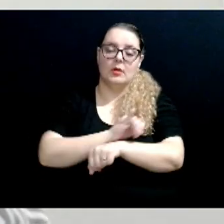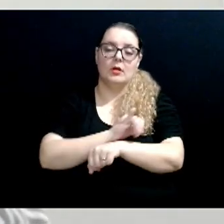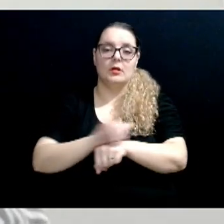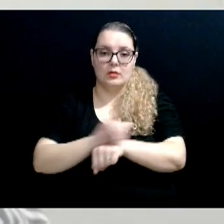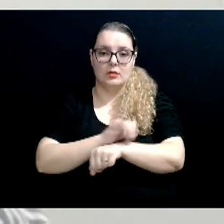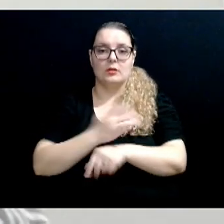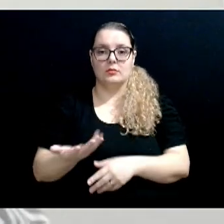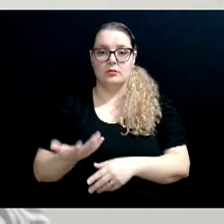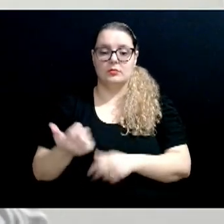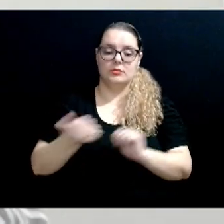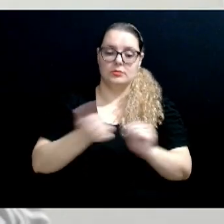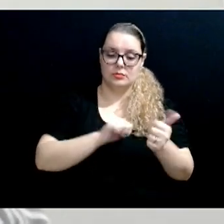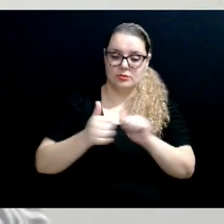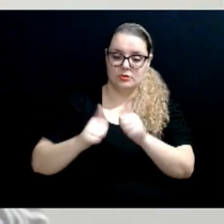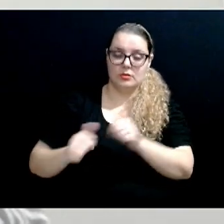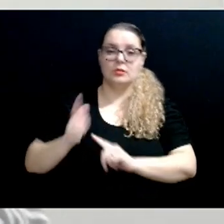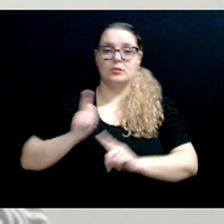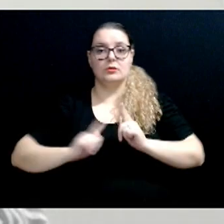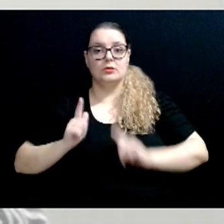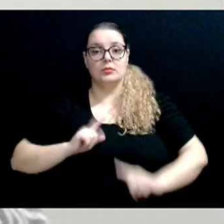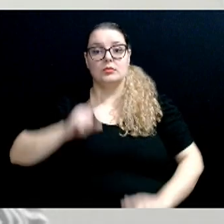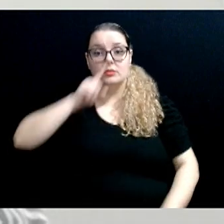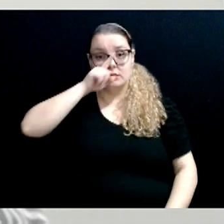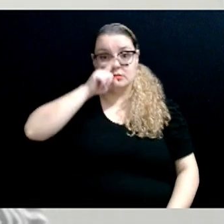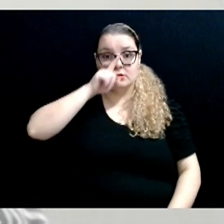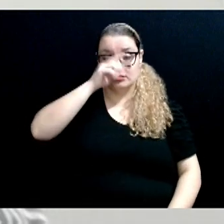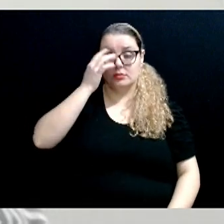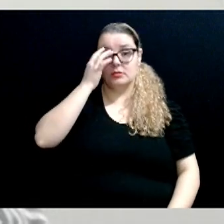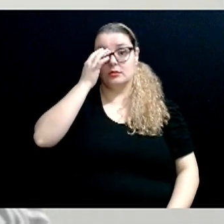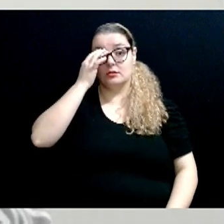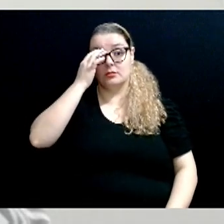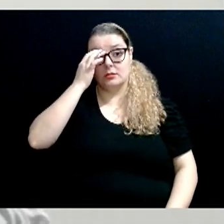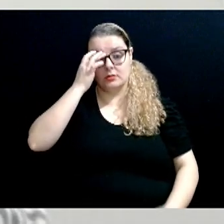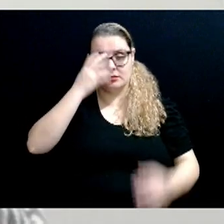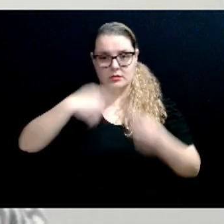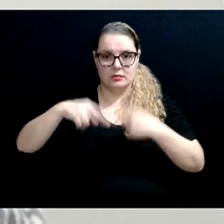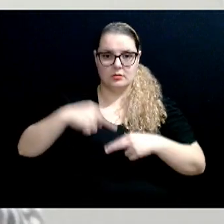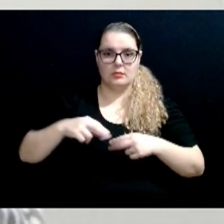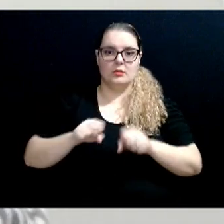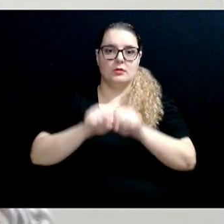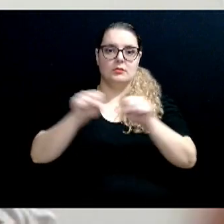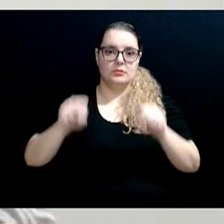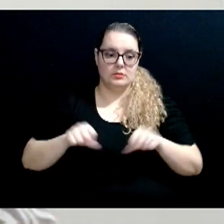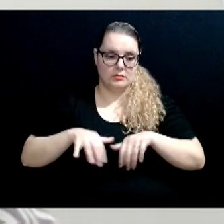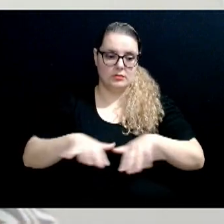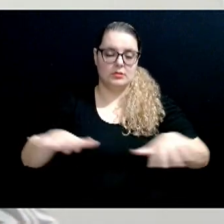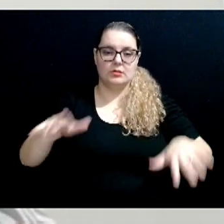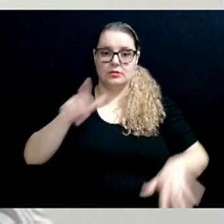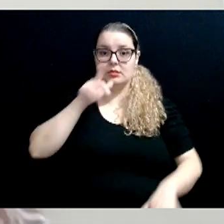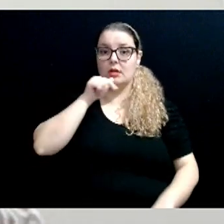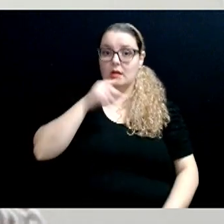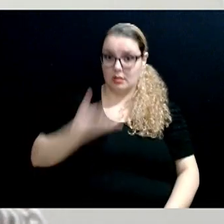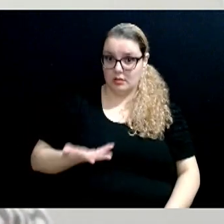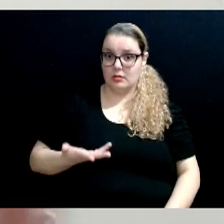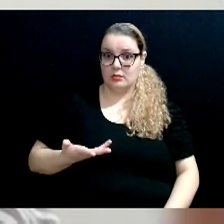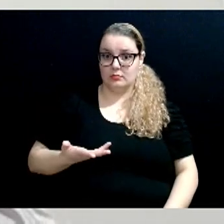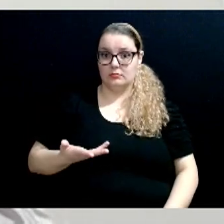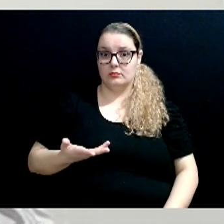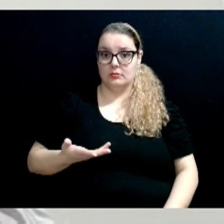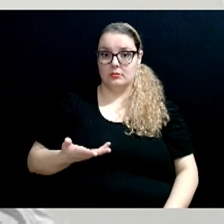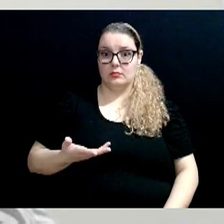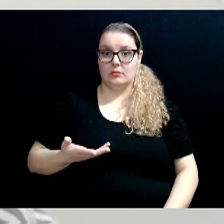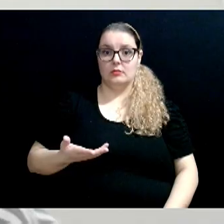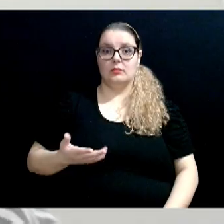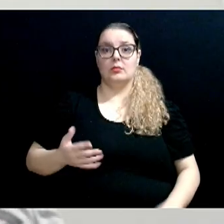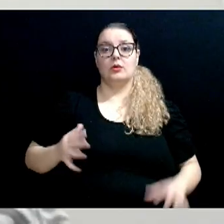e gestão de risco associado ao sistema de abastecimento de água, contempla toda a bacia, todo o